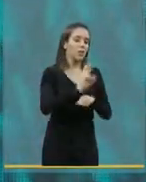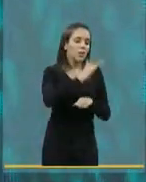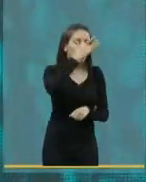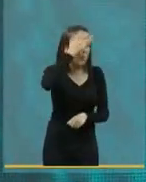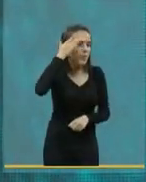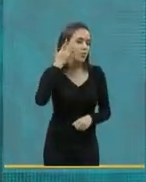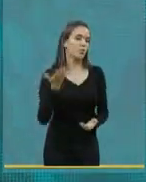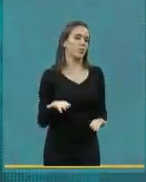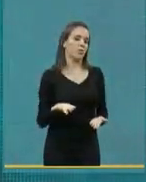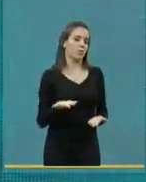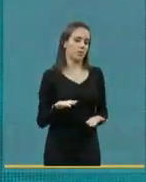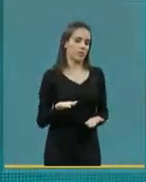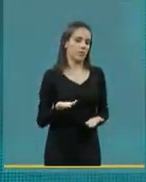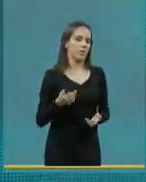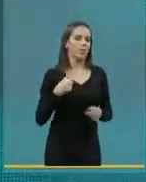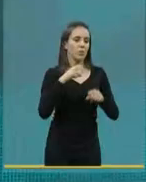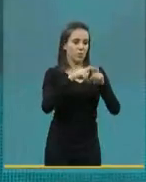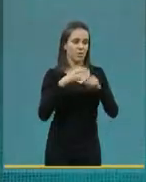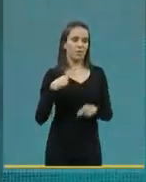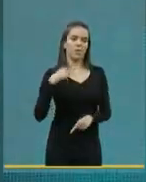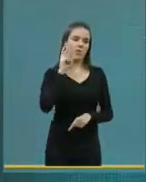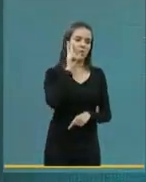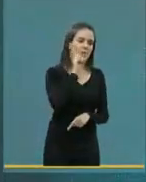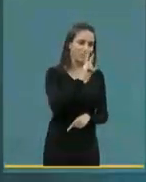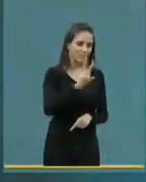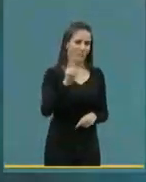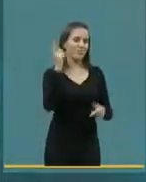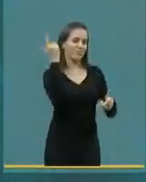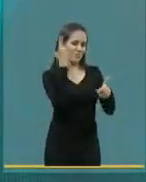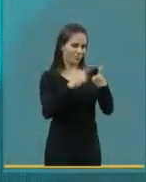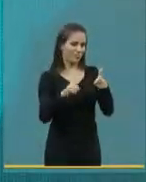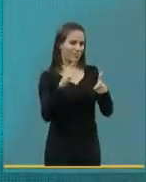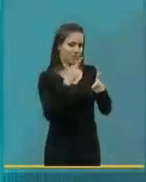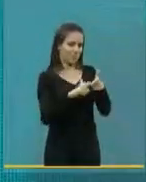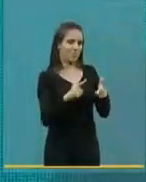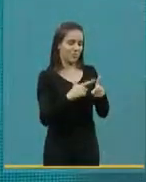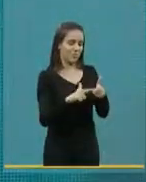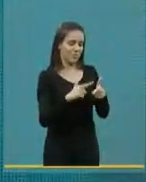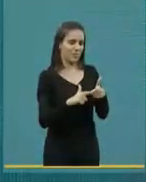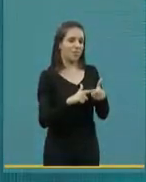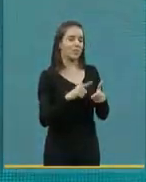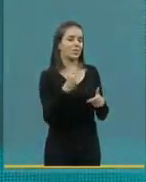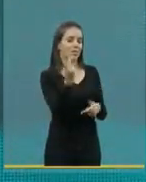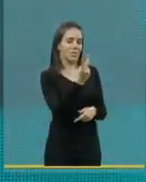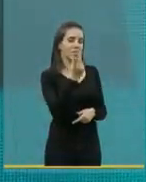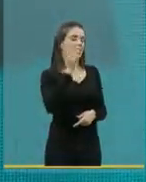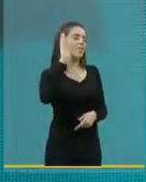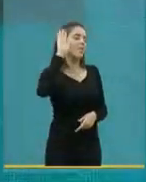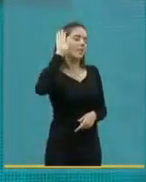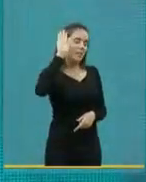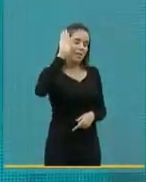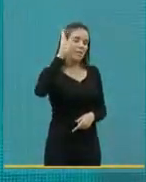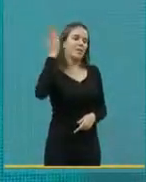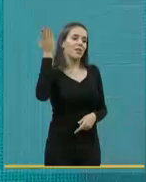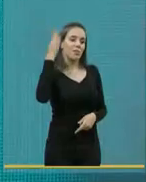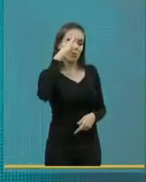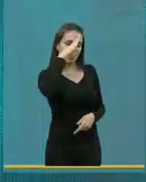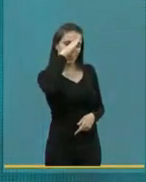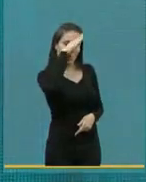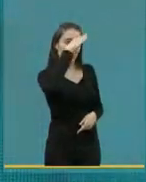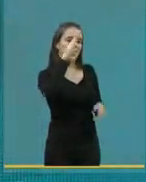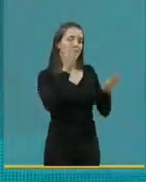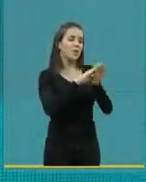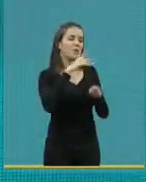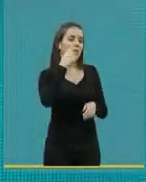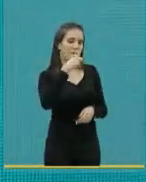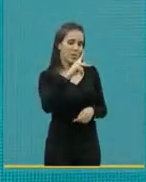as pessoas eu fiquei vendo essa confusão entre o candidato jair bolsonaro e o seu